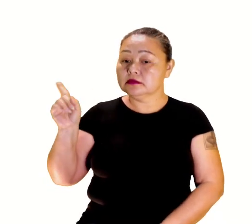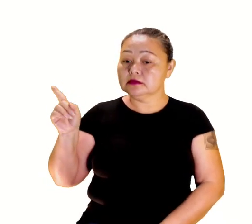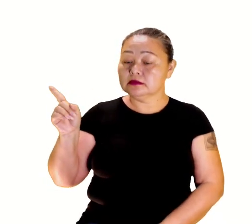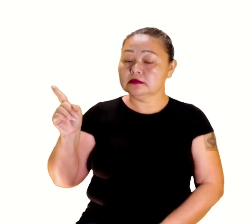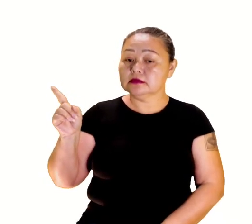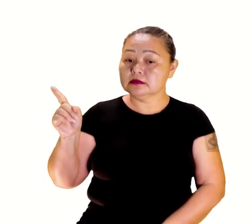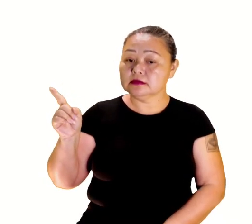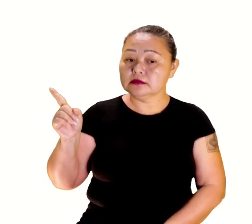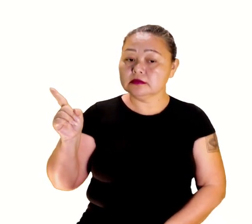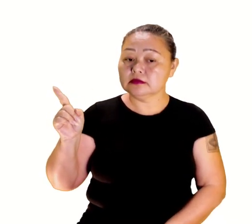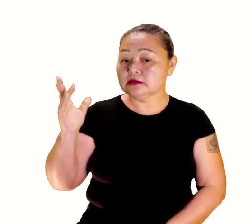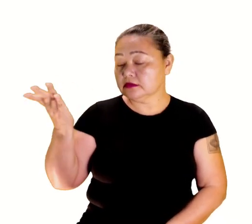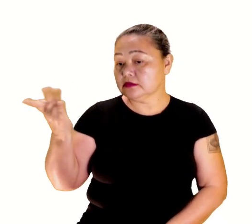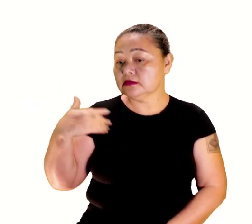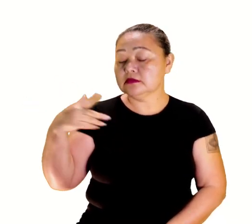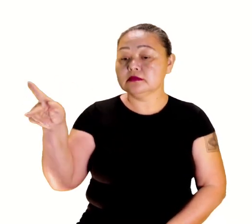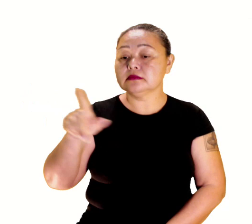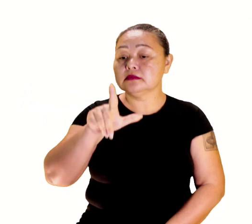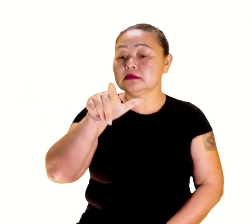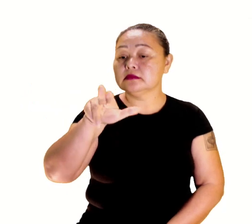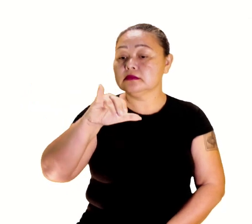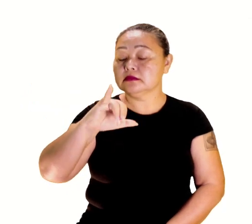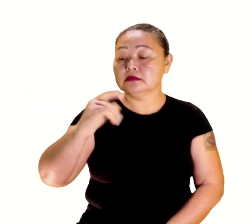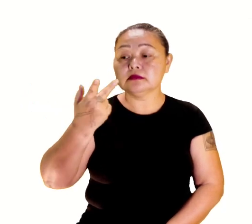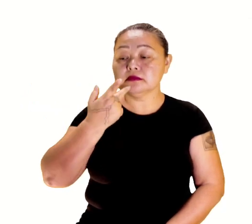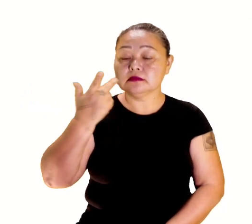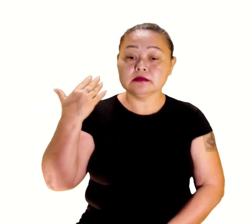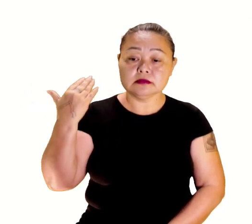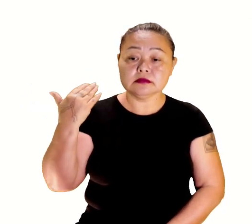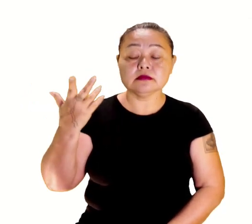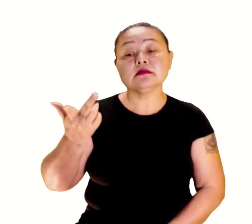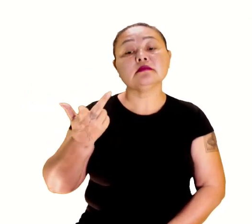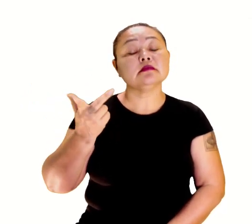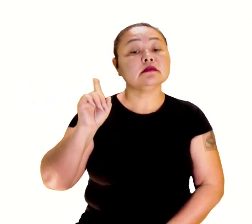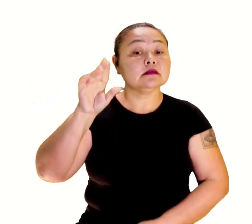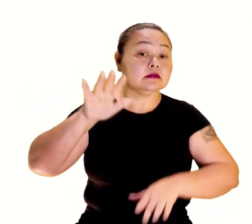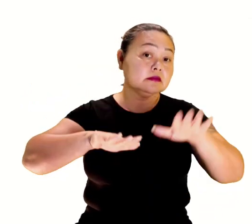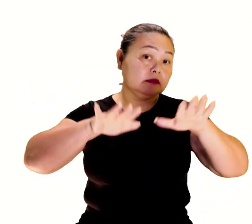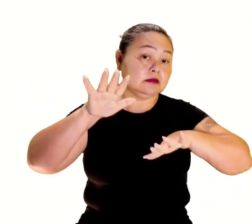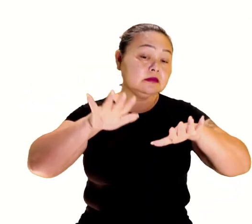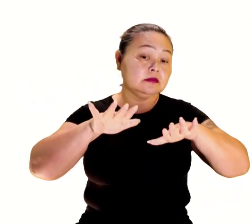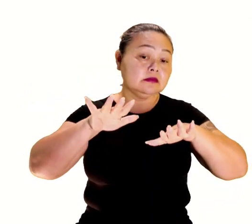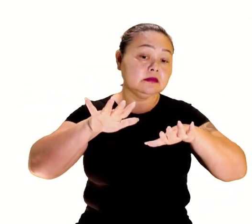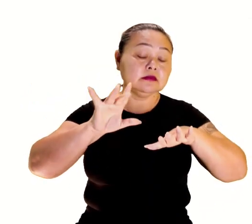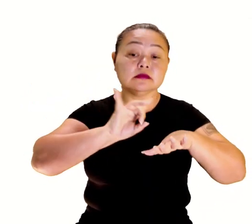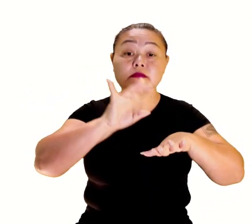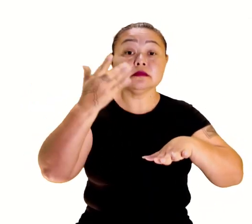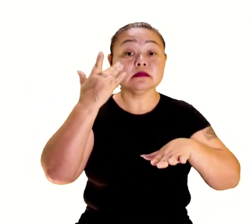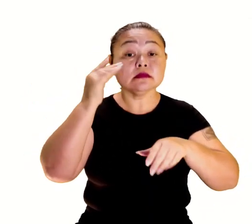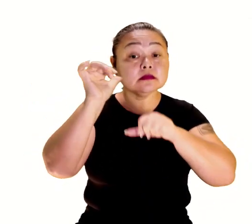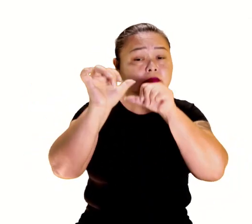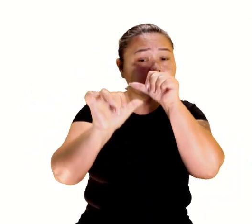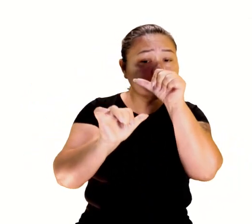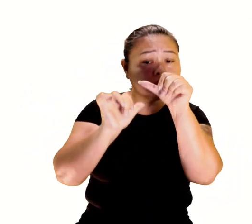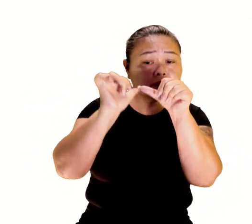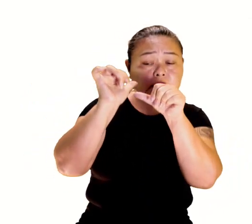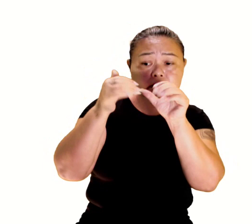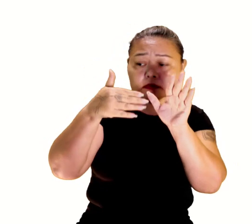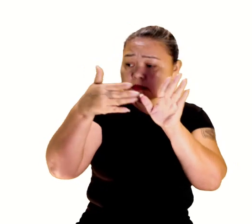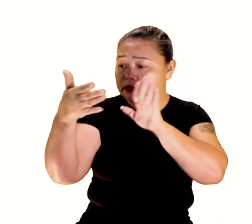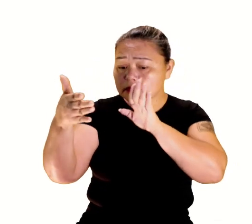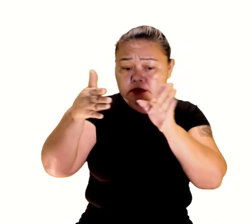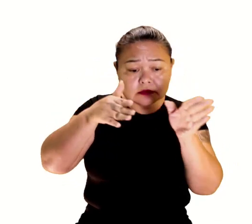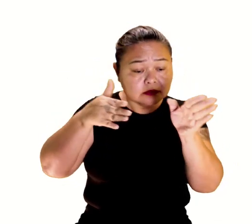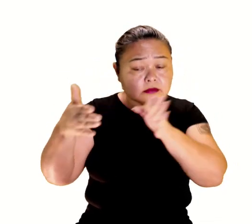aquele caso que a professora Lúcia citou agora há pouco, que dizia assim, às vezes, só de mudar os termos de membro,